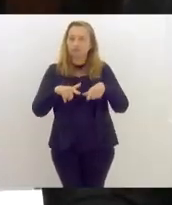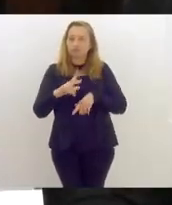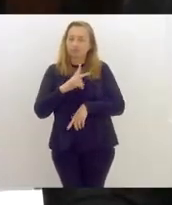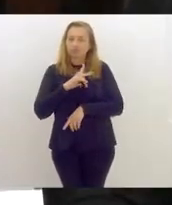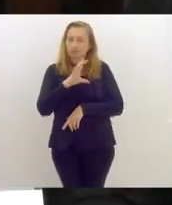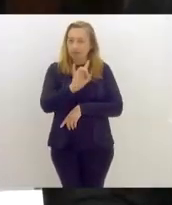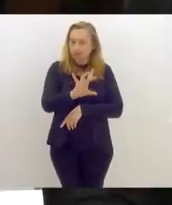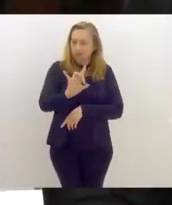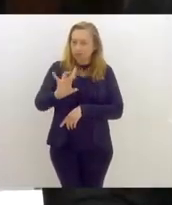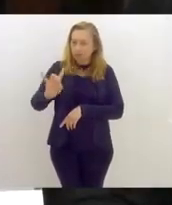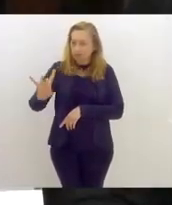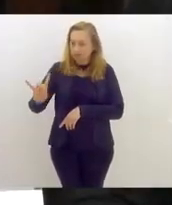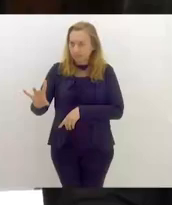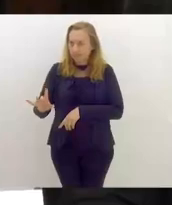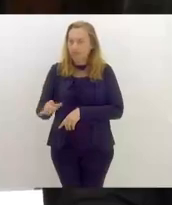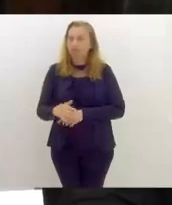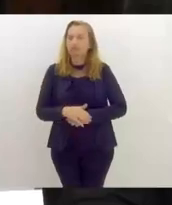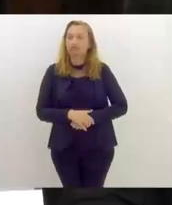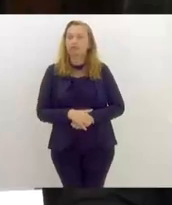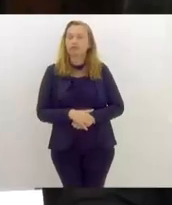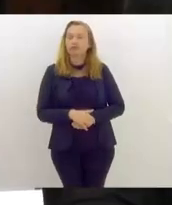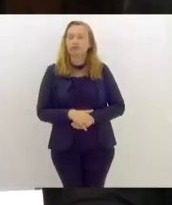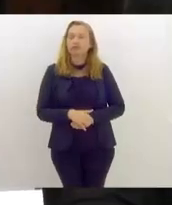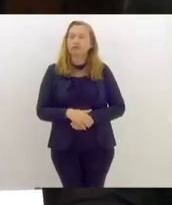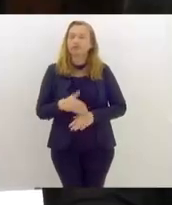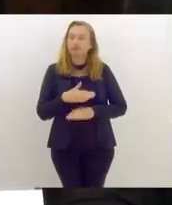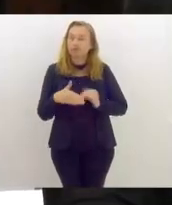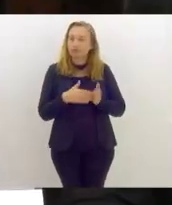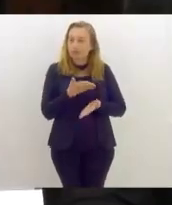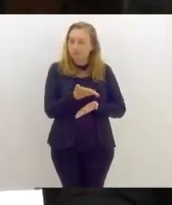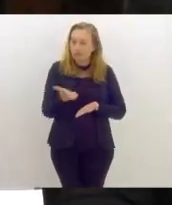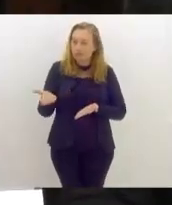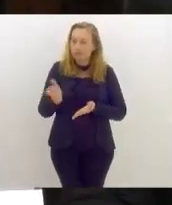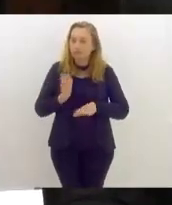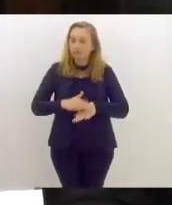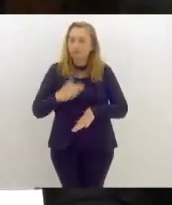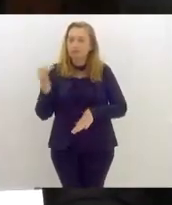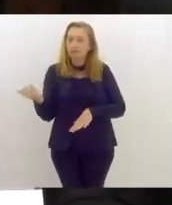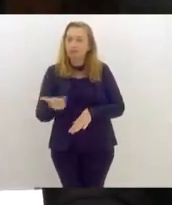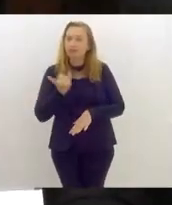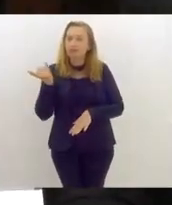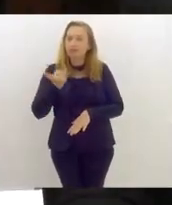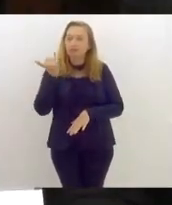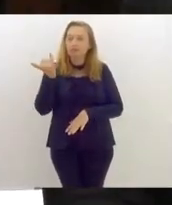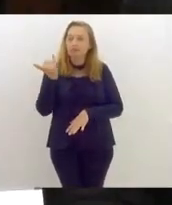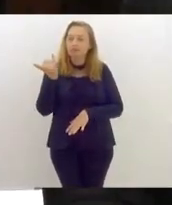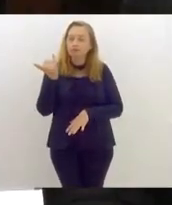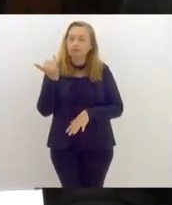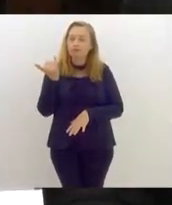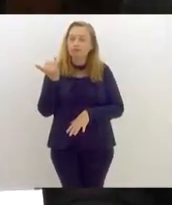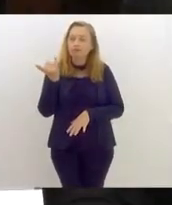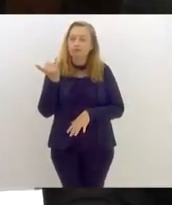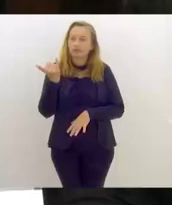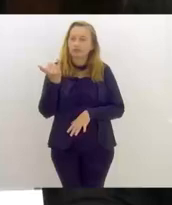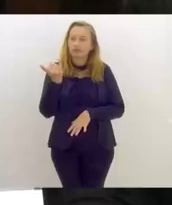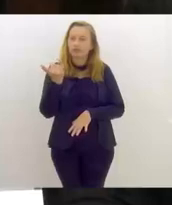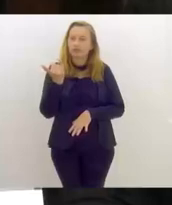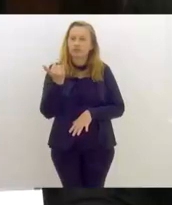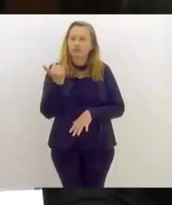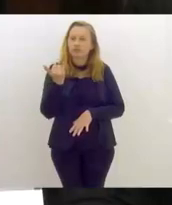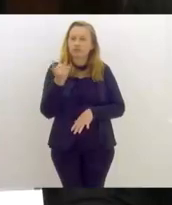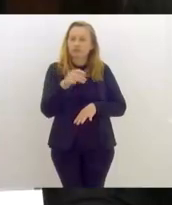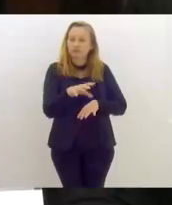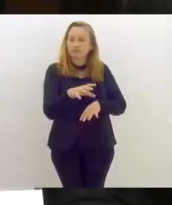profissionais e confere a cada um dos Senhores o mais importante é diplomas as mais